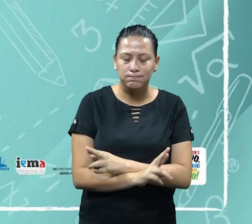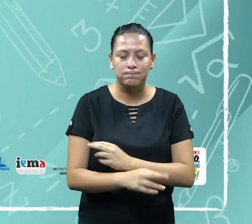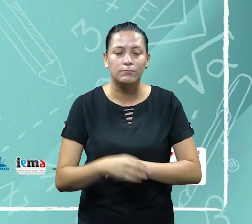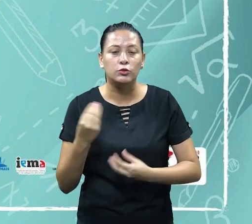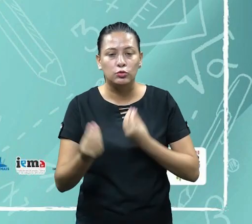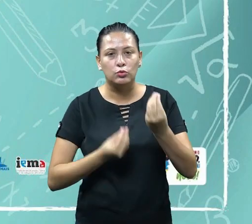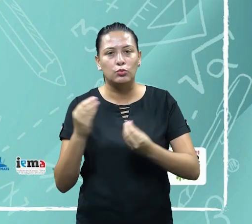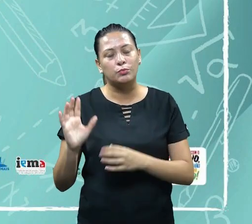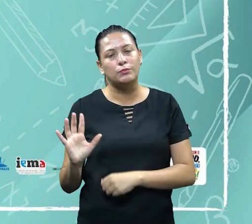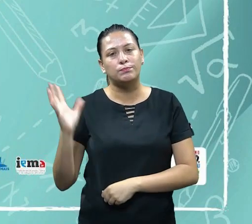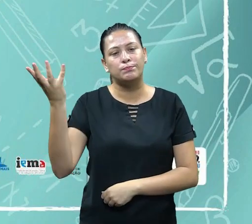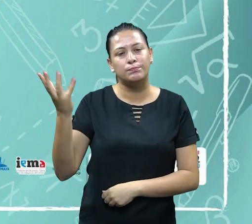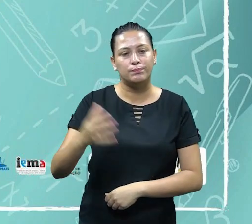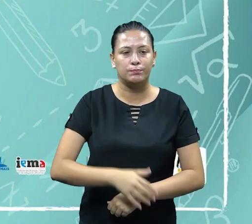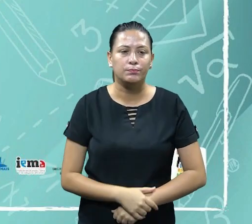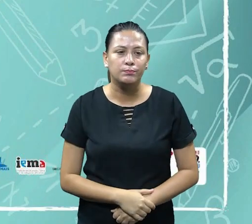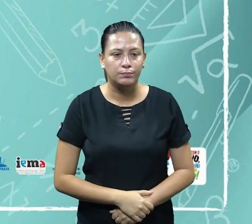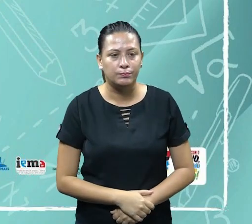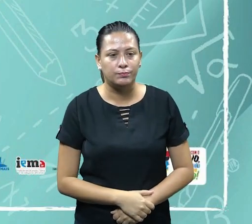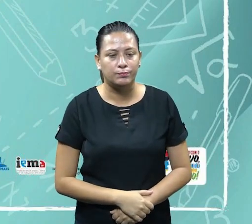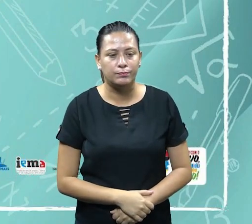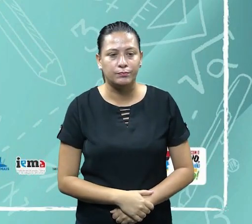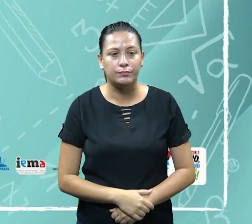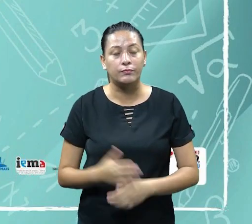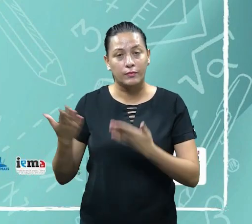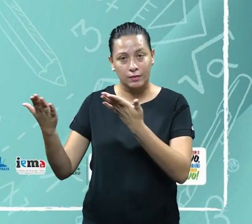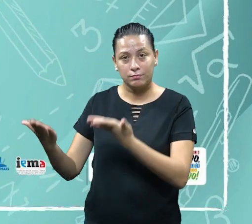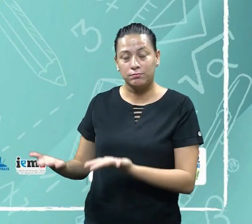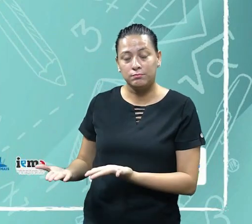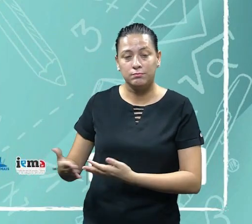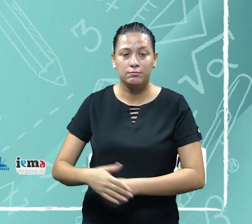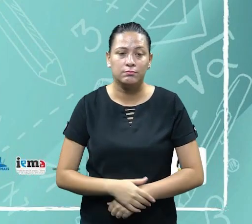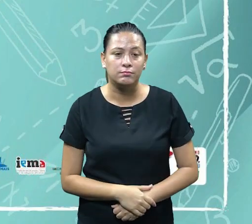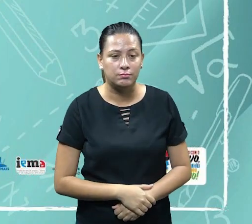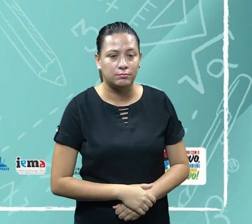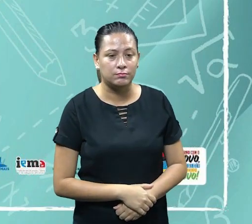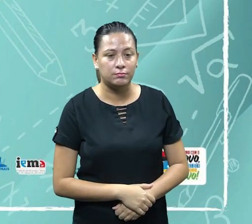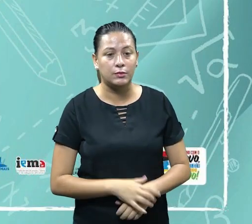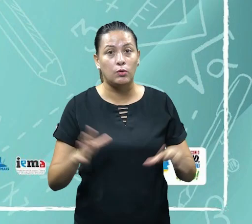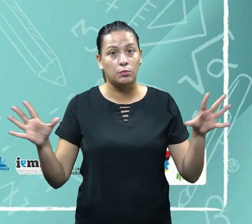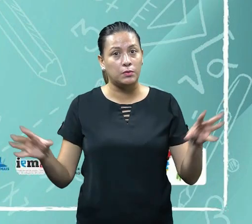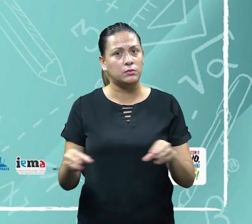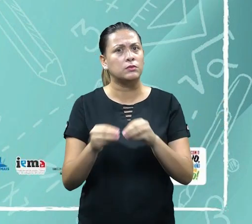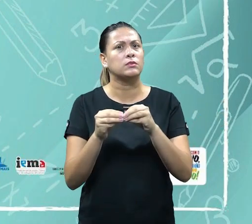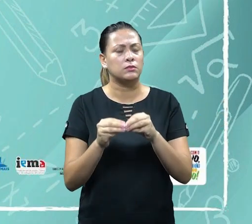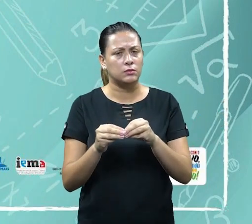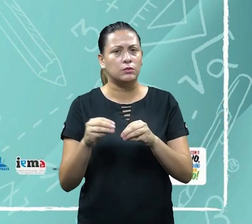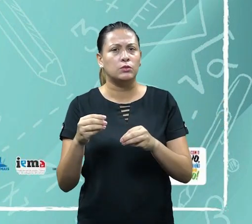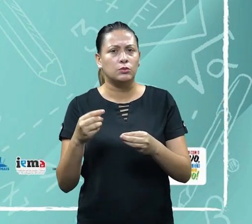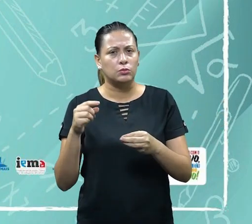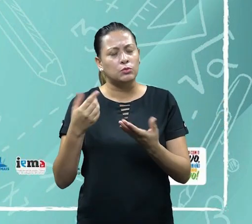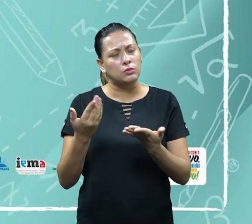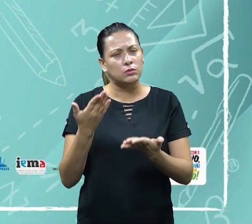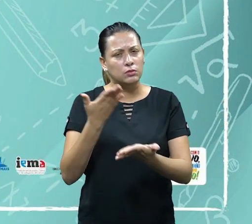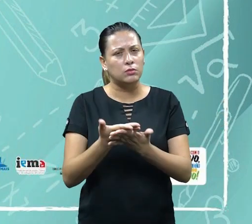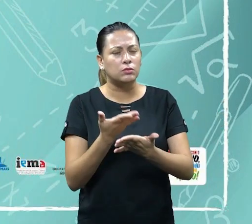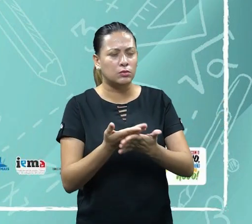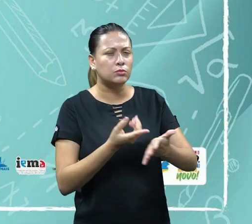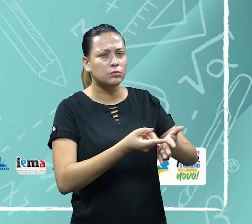simbora? Olha lá o que eu trago para vocês, Praticamente uma síntese do que eu falei há pouco, só que de uma